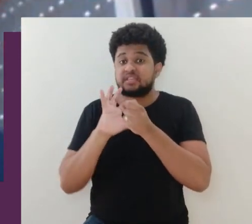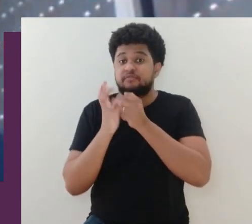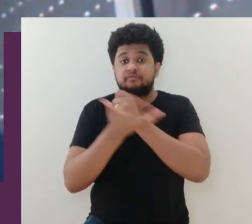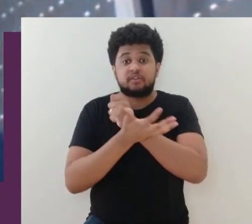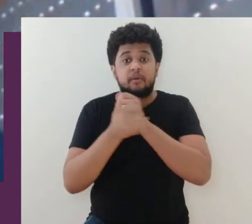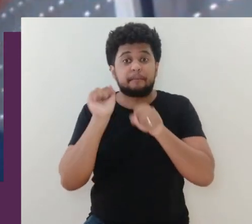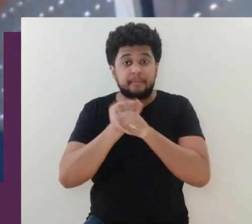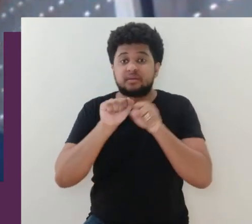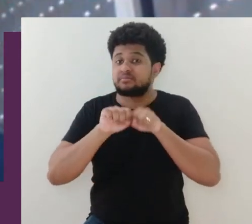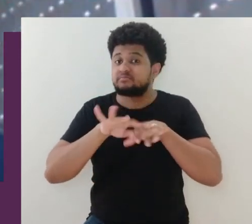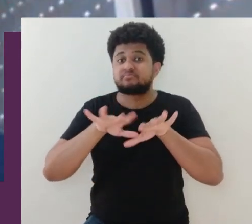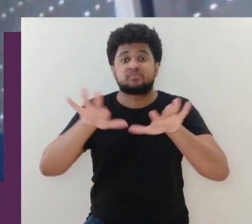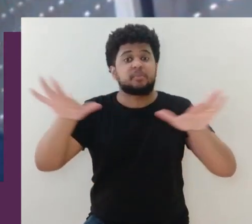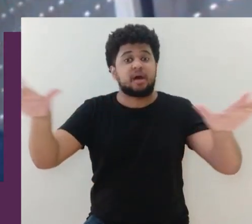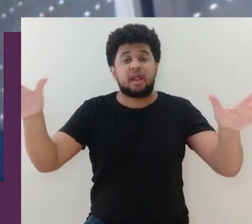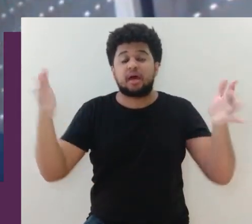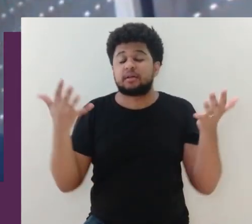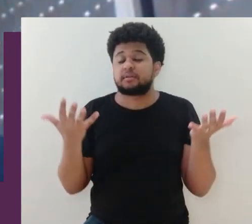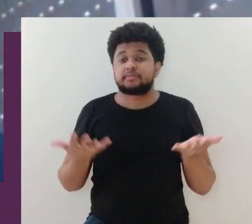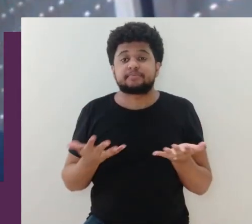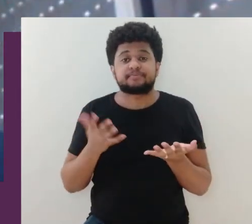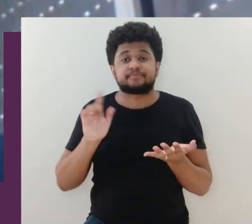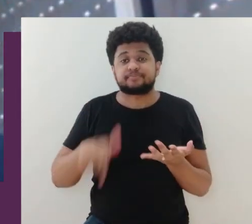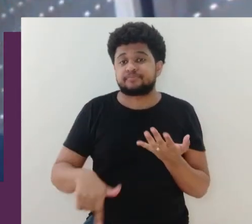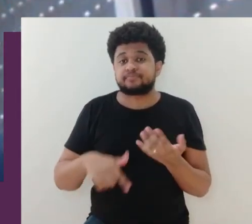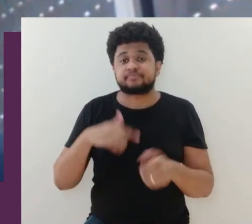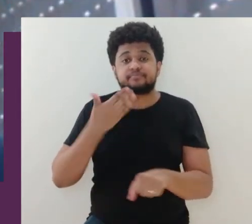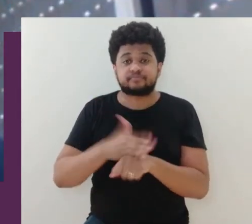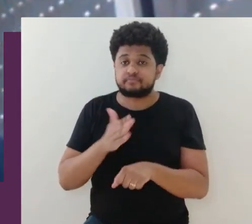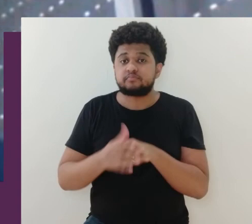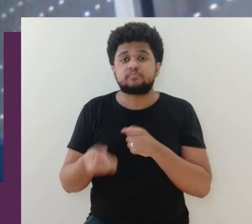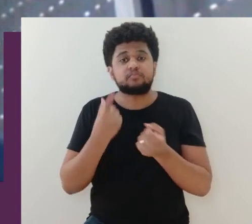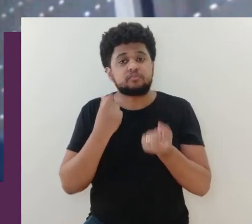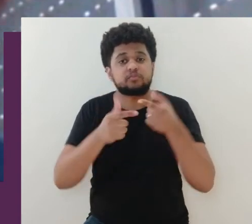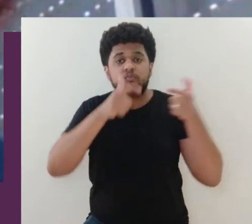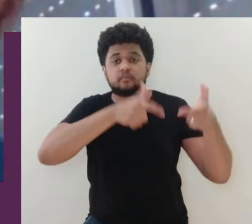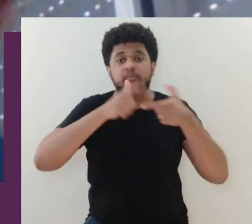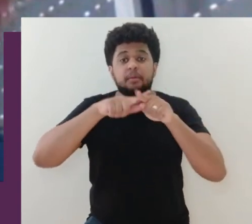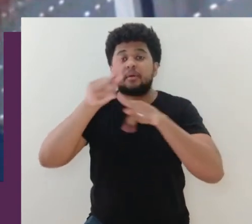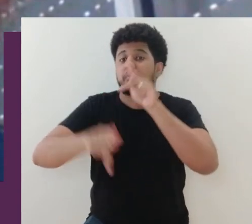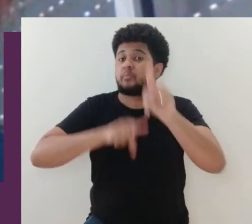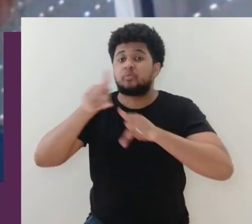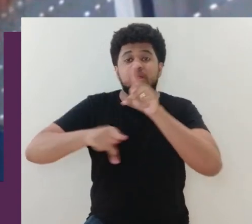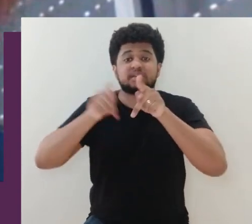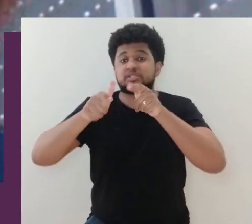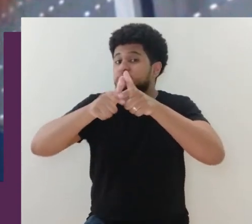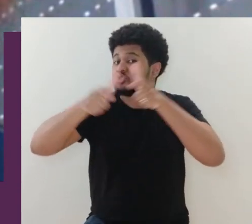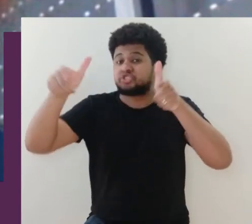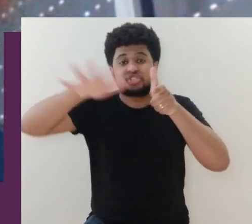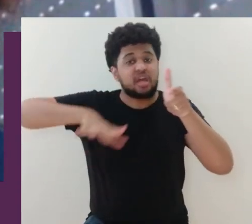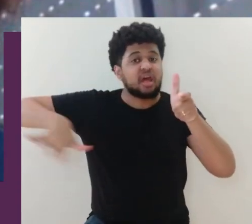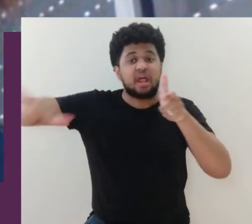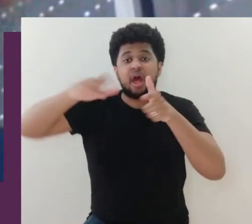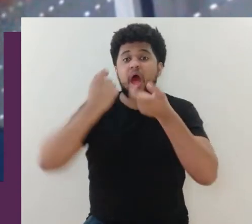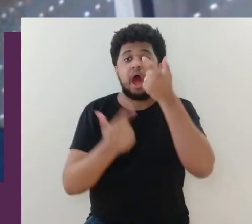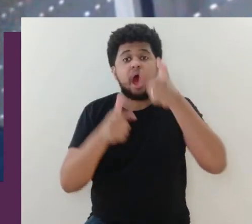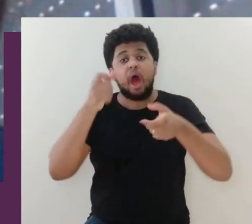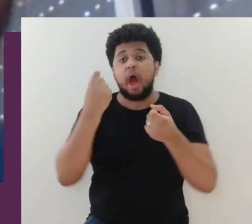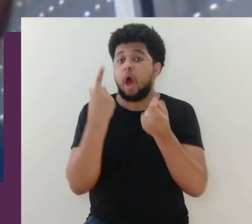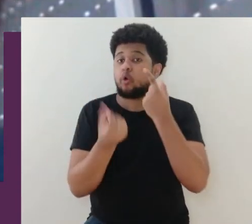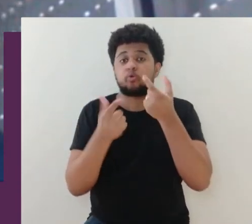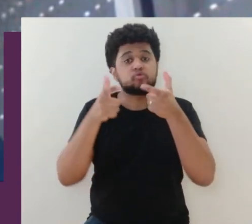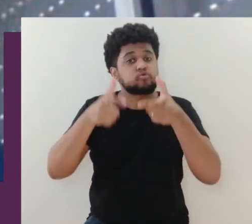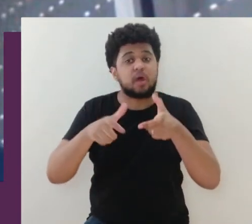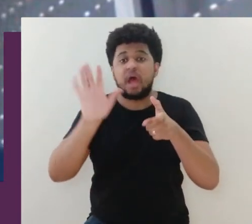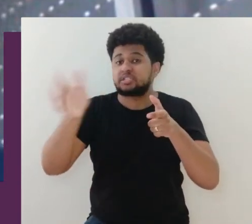tentativa de fazer com que o vírus deixe de se espalhar, embora isso seja praticado em alguns setores, mas a